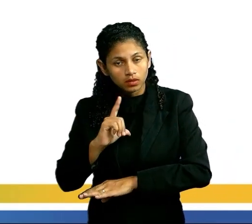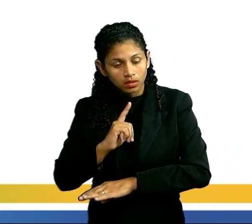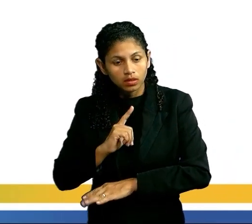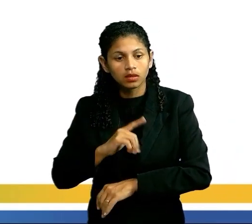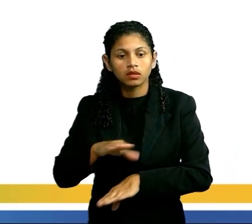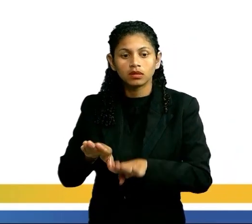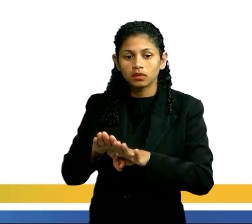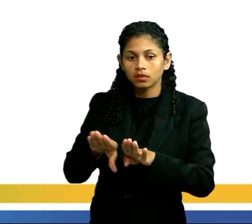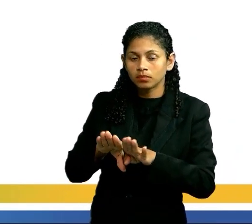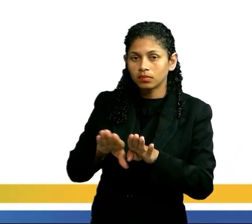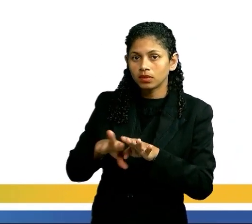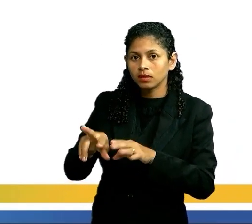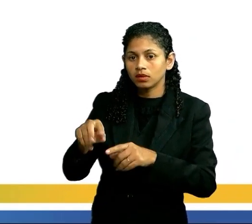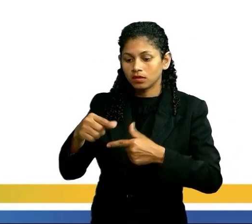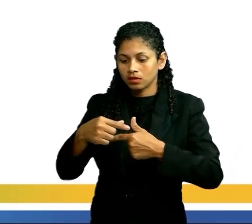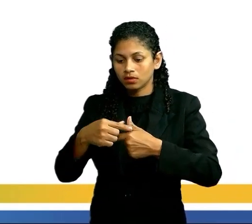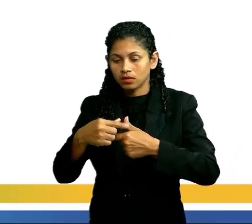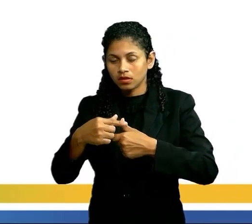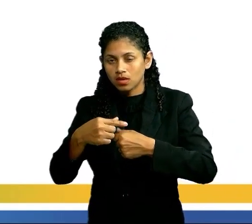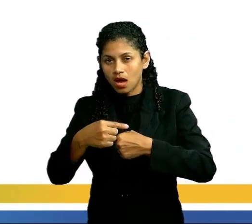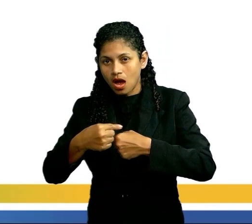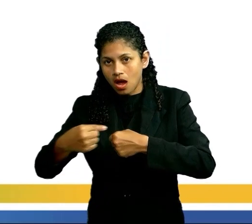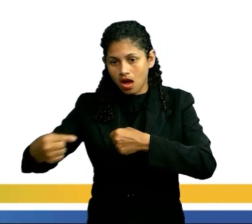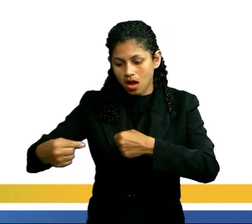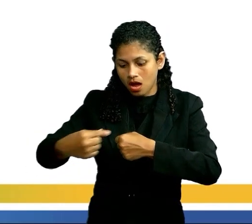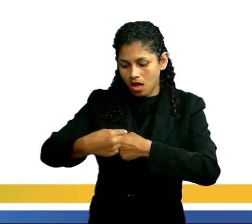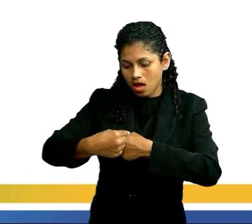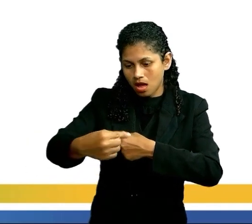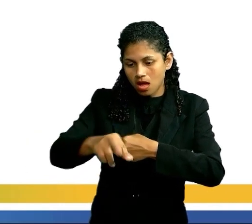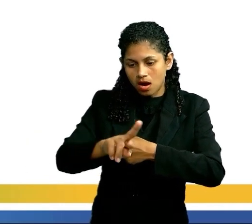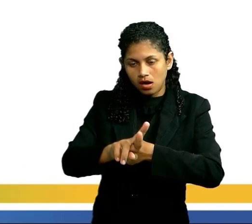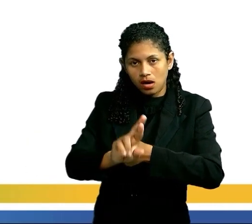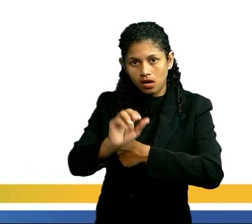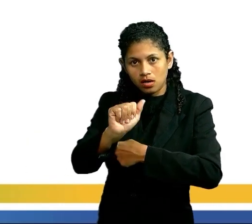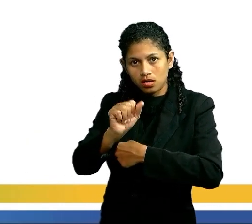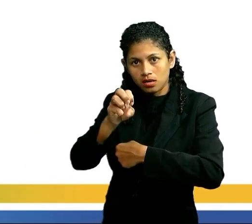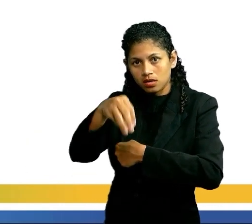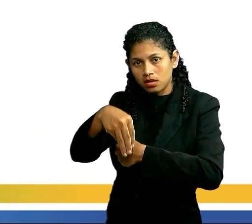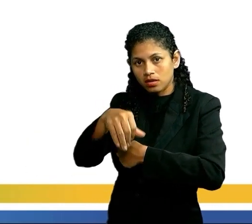temos insaturações também. Então,